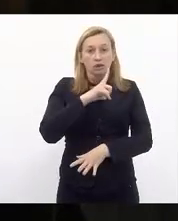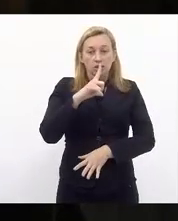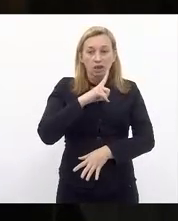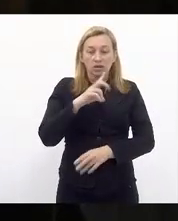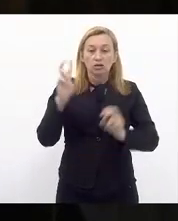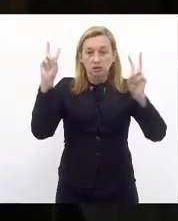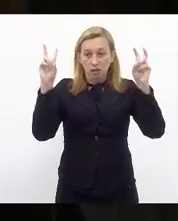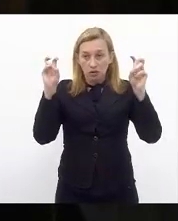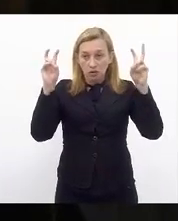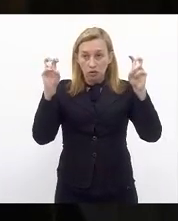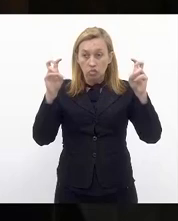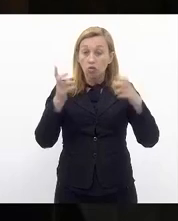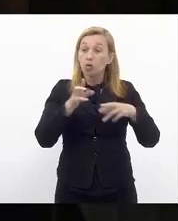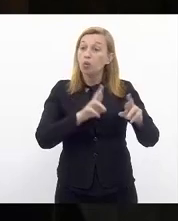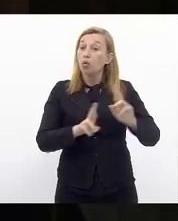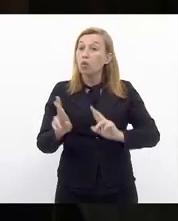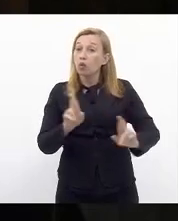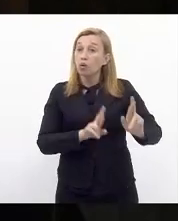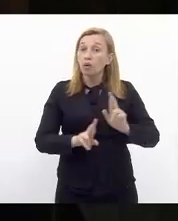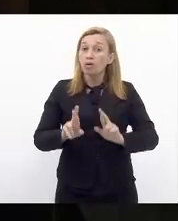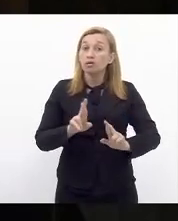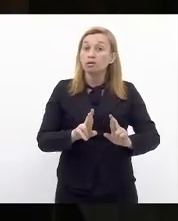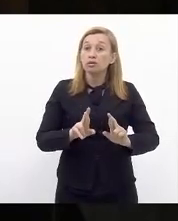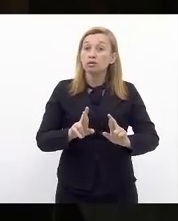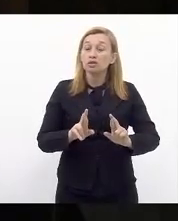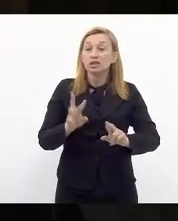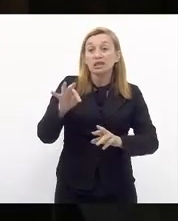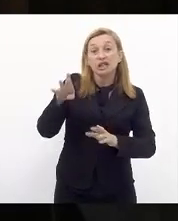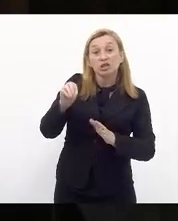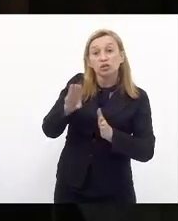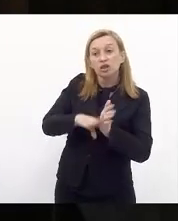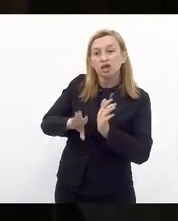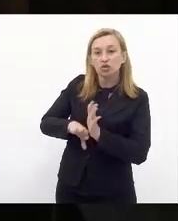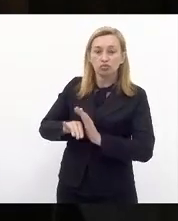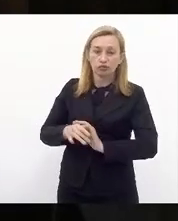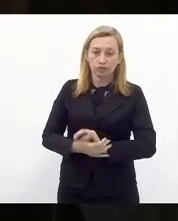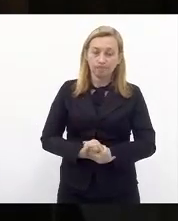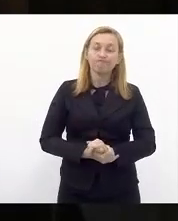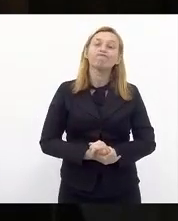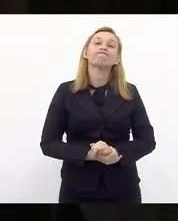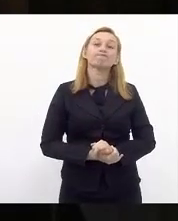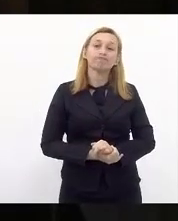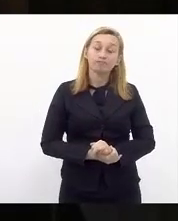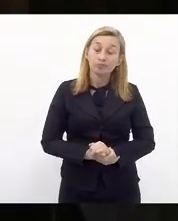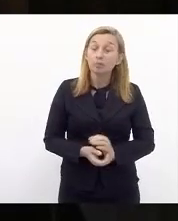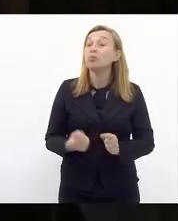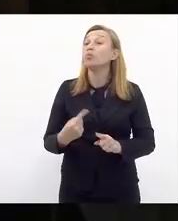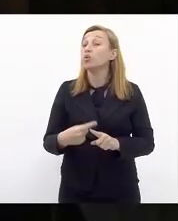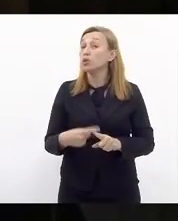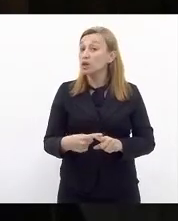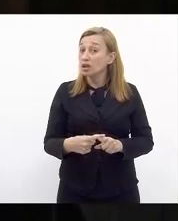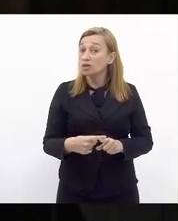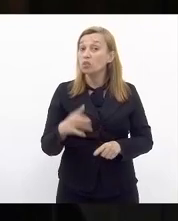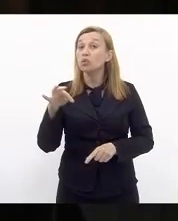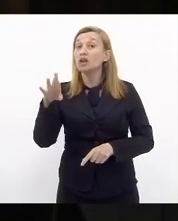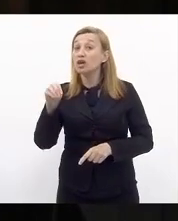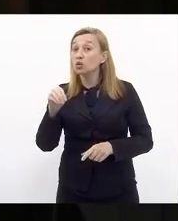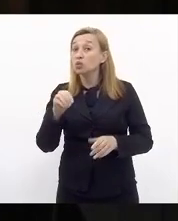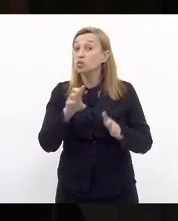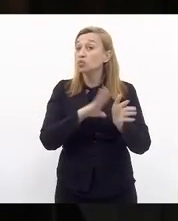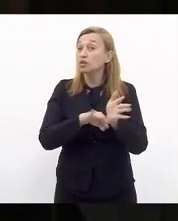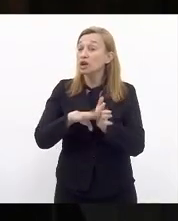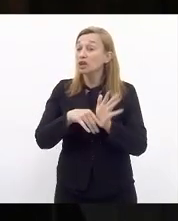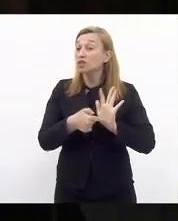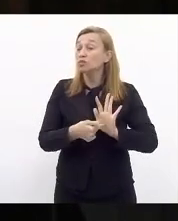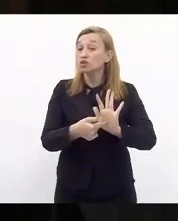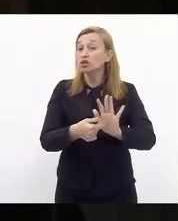gente tem sobre isso é com relação a esse perto de Castro é porque o que o teto de gastos